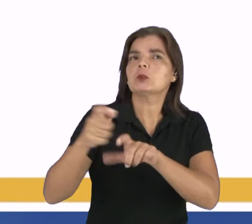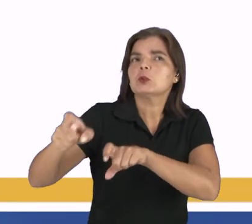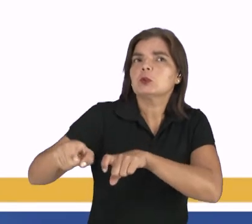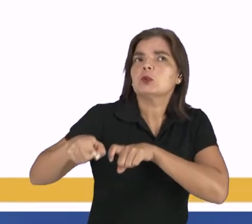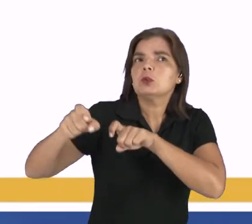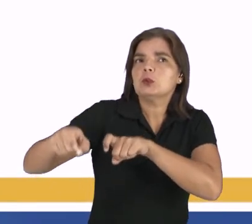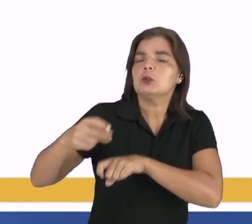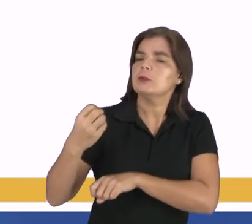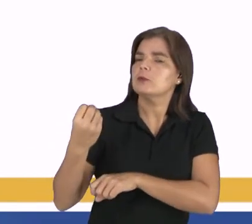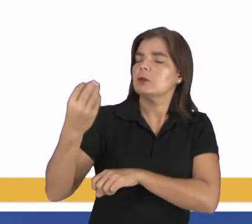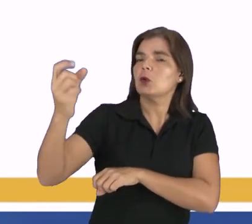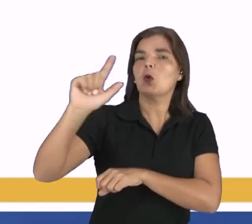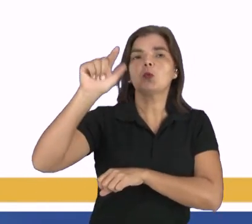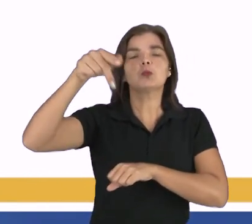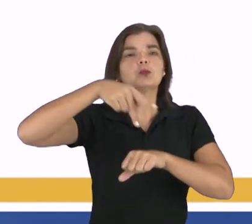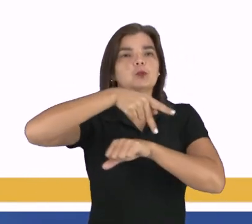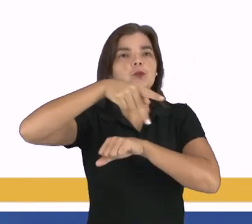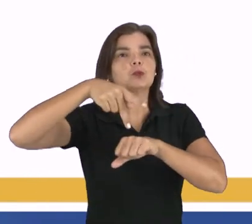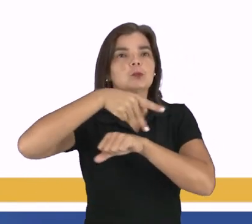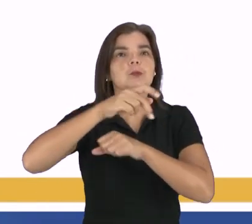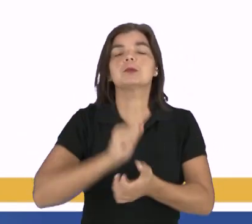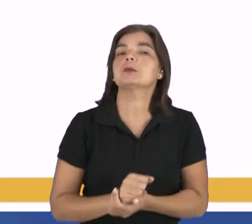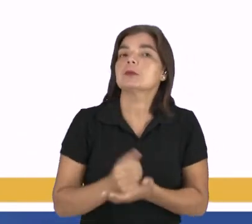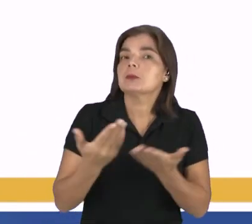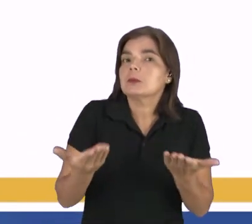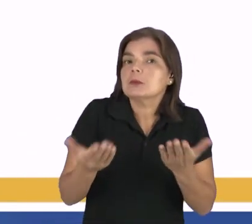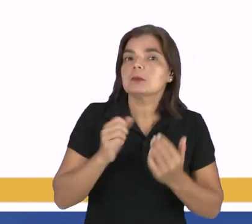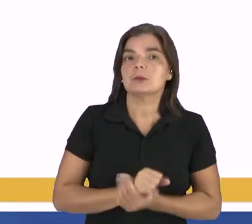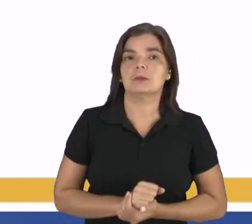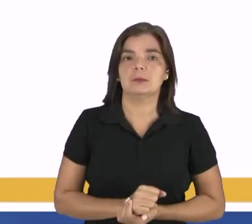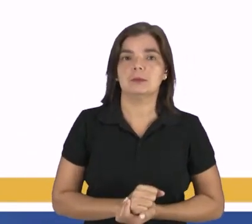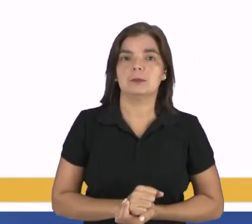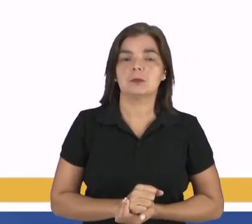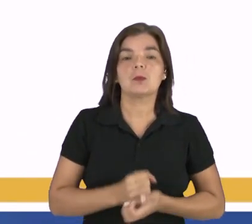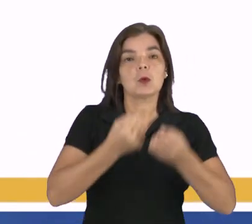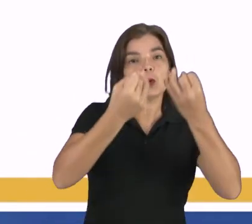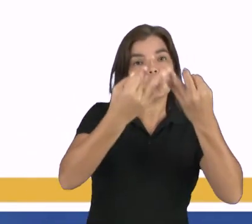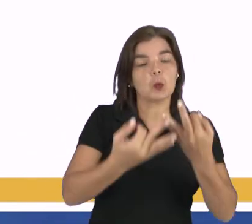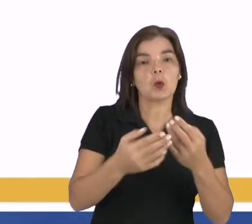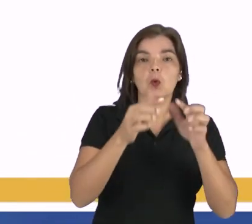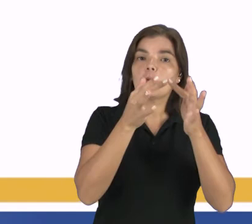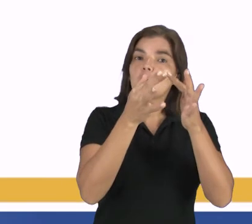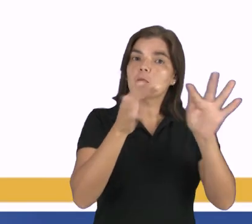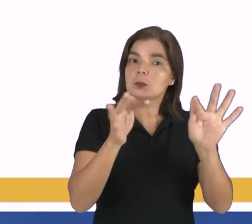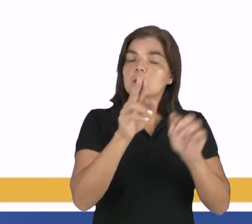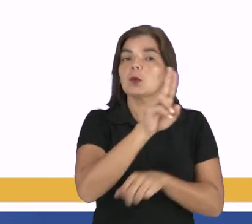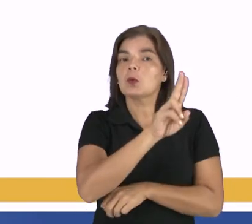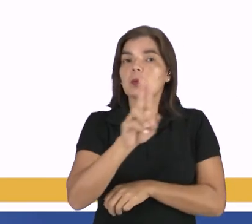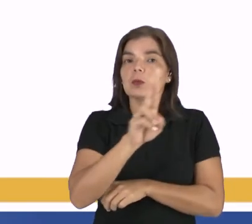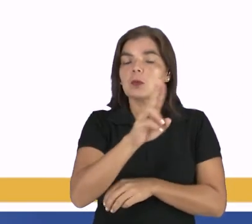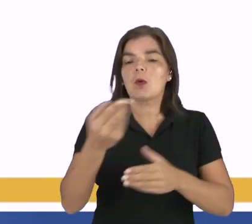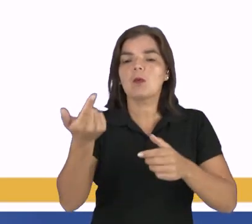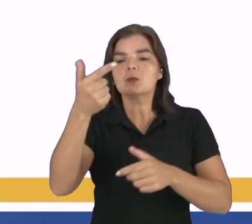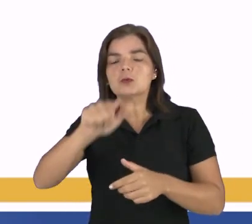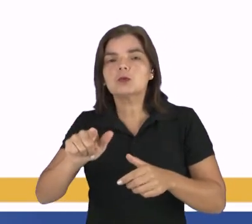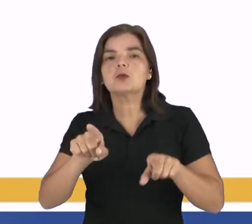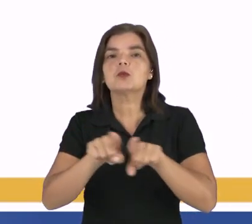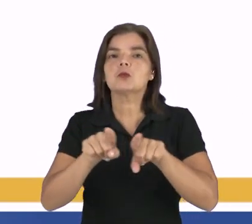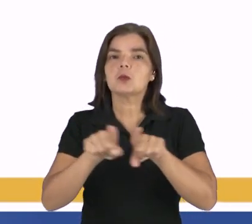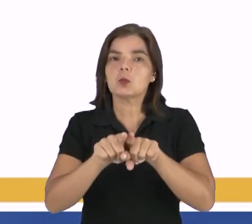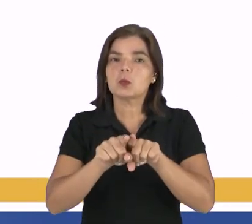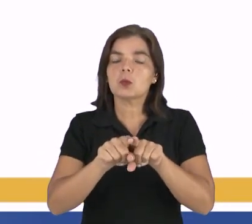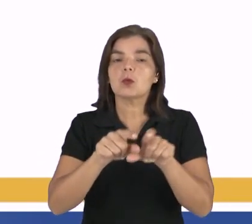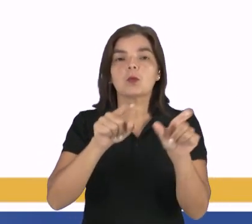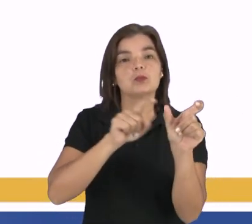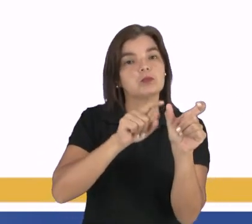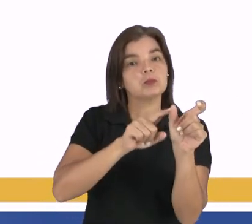fazenda e em viagens ao exterior. Então, falou o nome da pessoa lá em cima, abaixo repetiu apenas